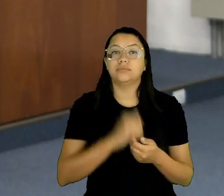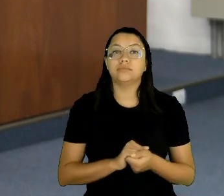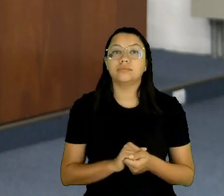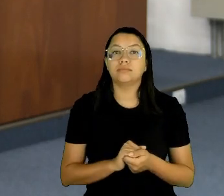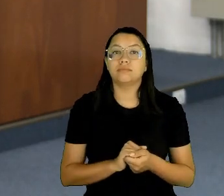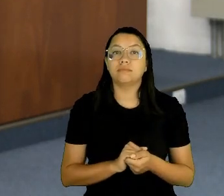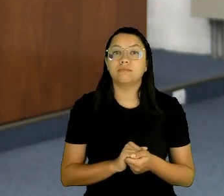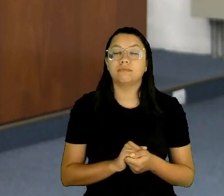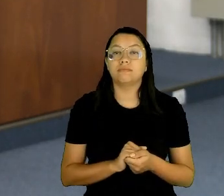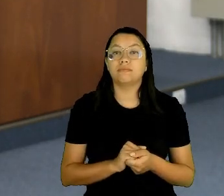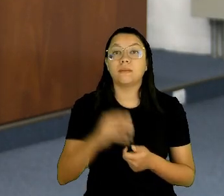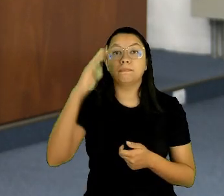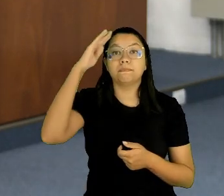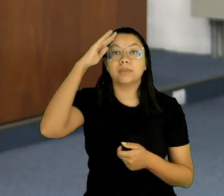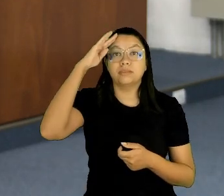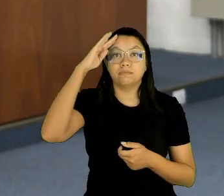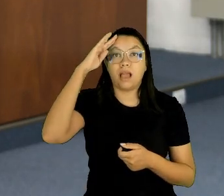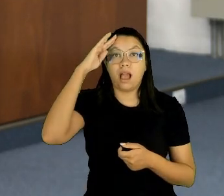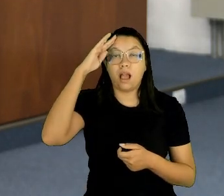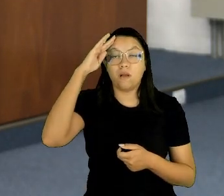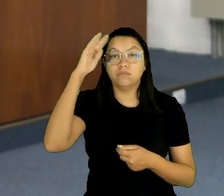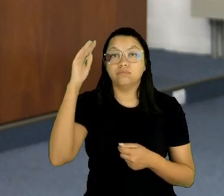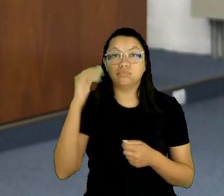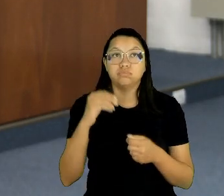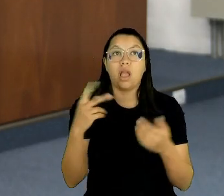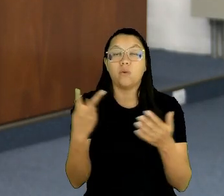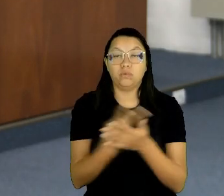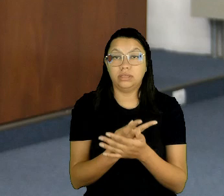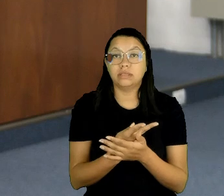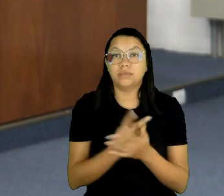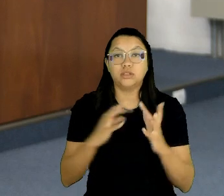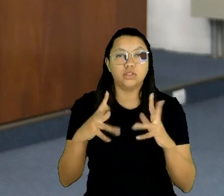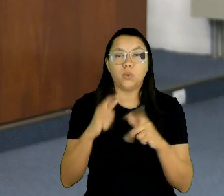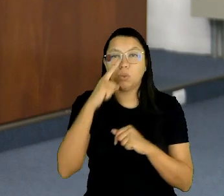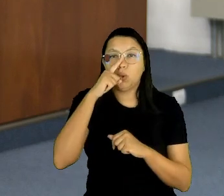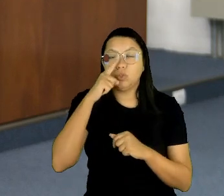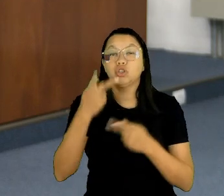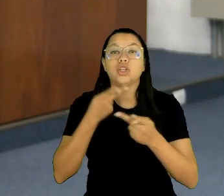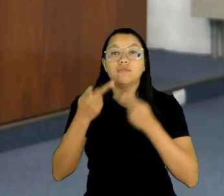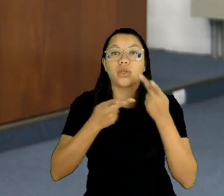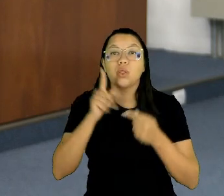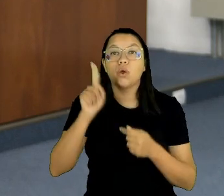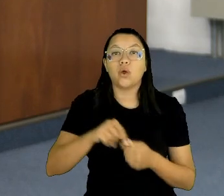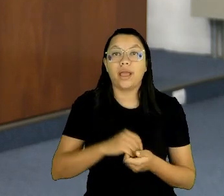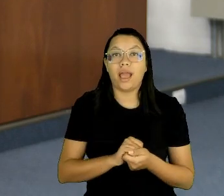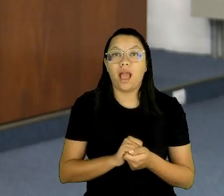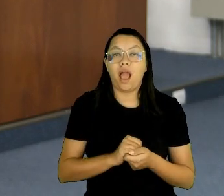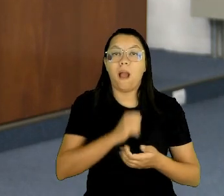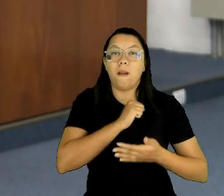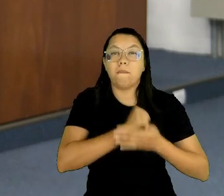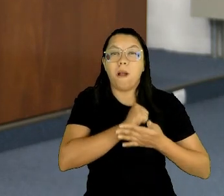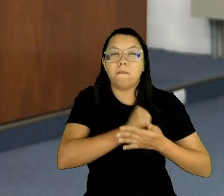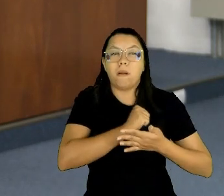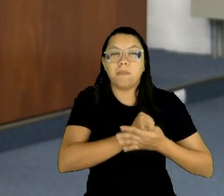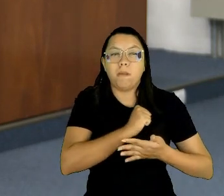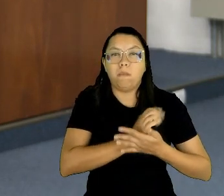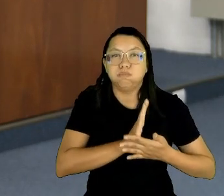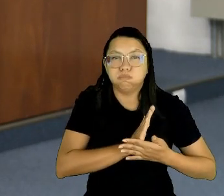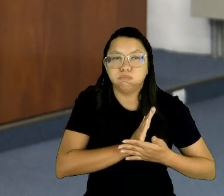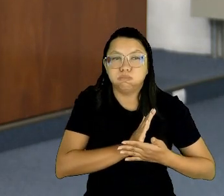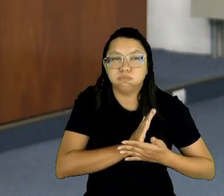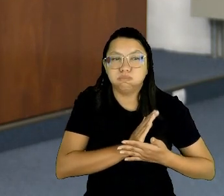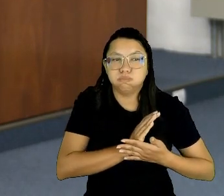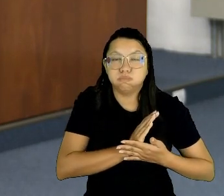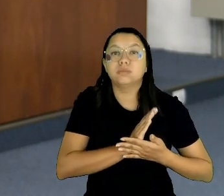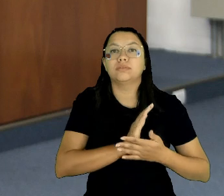E aí, então, as principais manifestações de todos esses riscos que a gente comentou seria o infarto